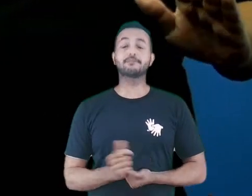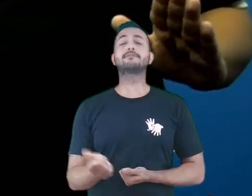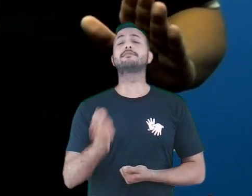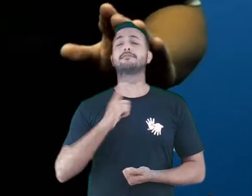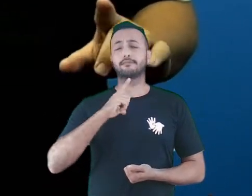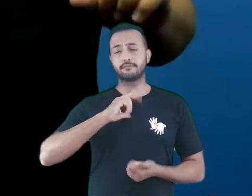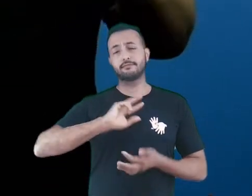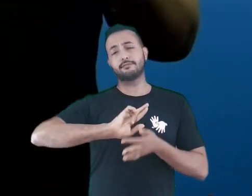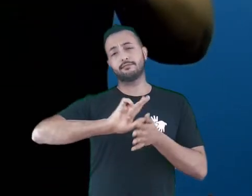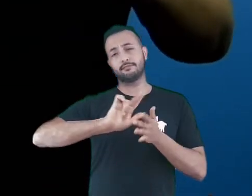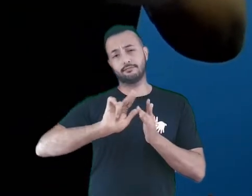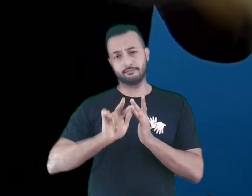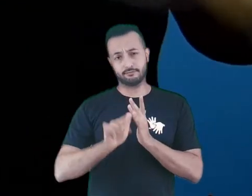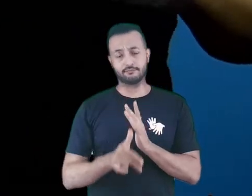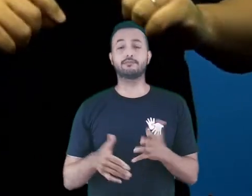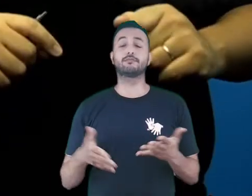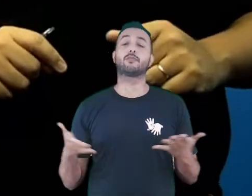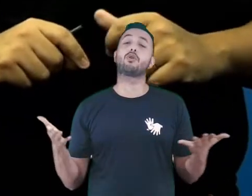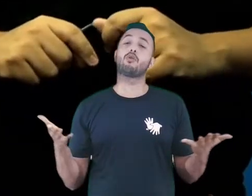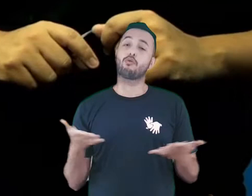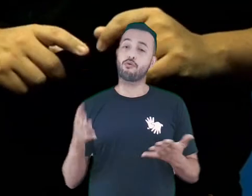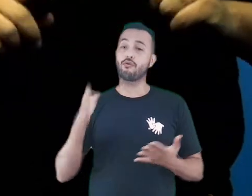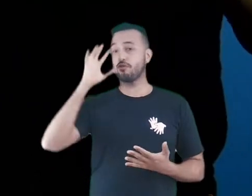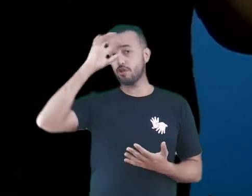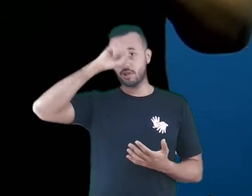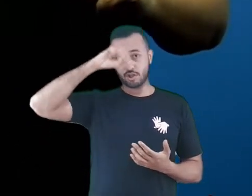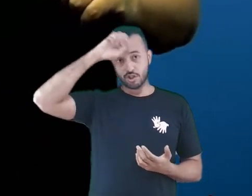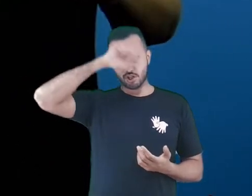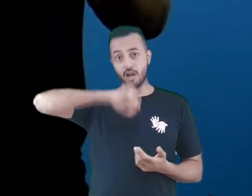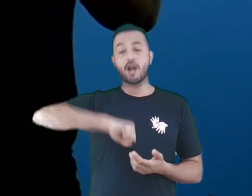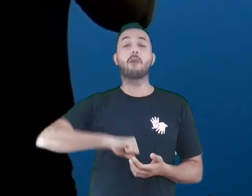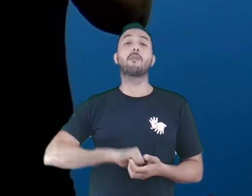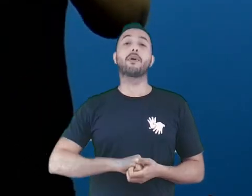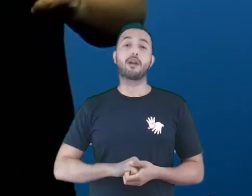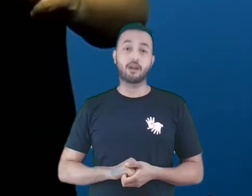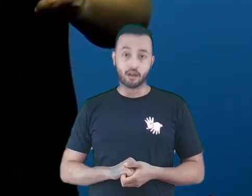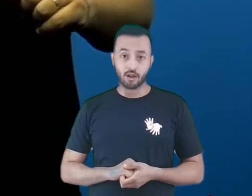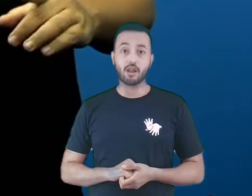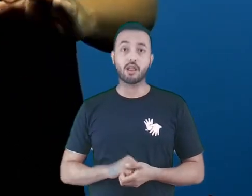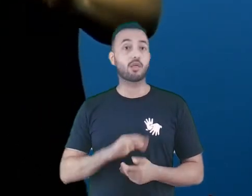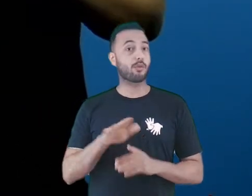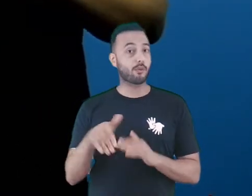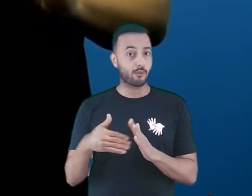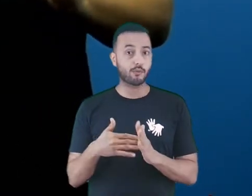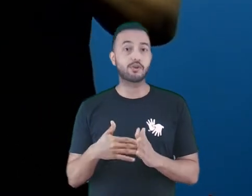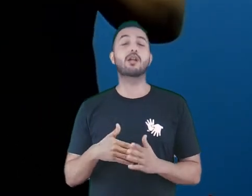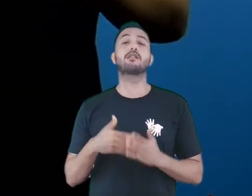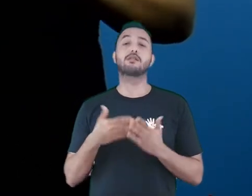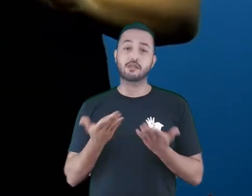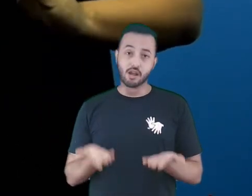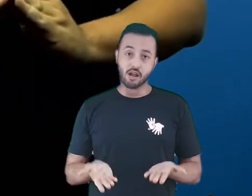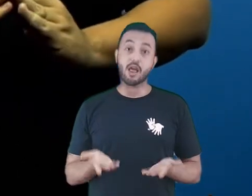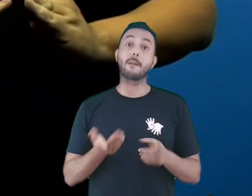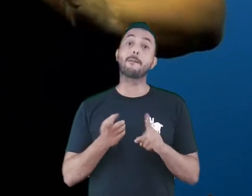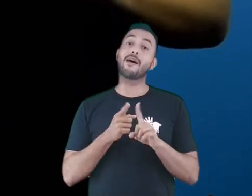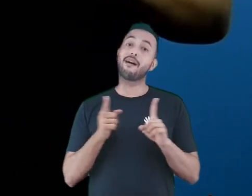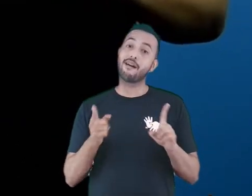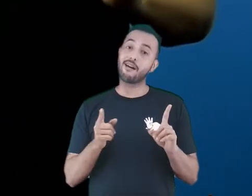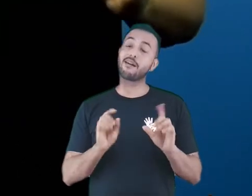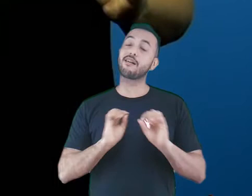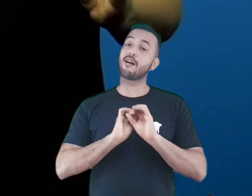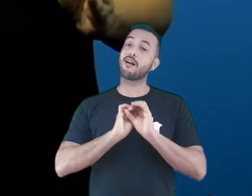várias classes que hoje iremos aprender. Todas elas. Mas fica bem